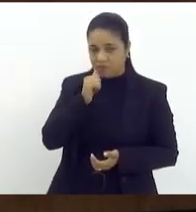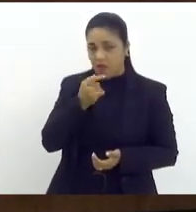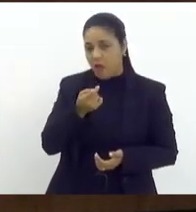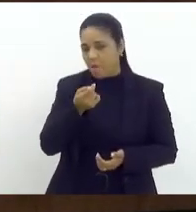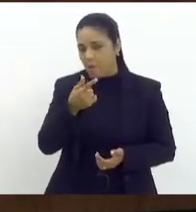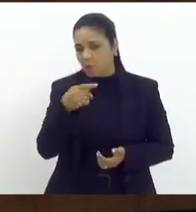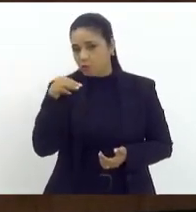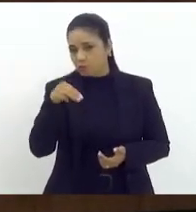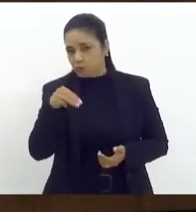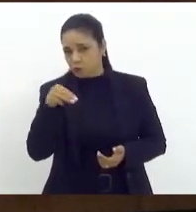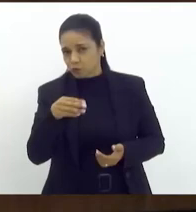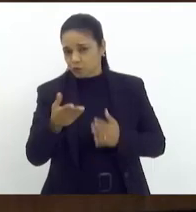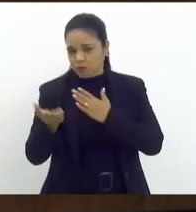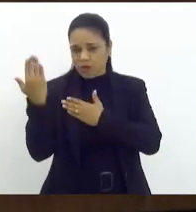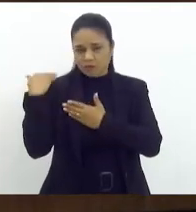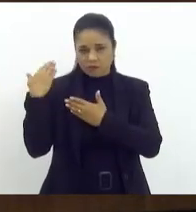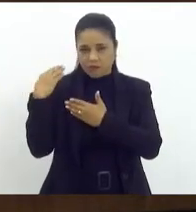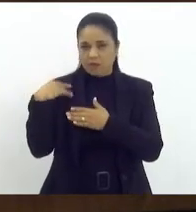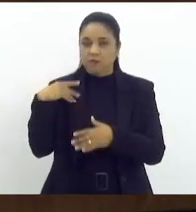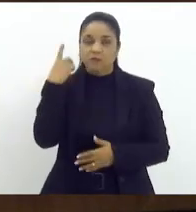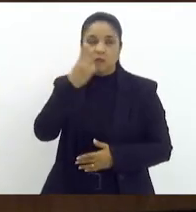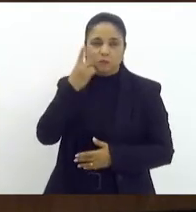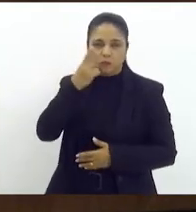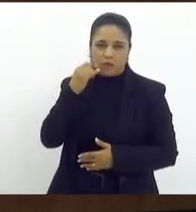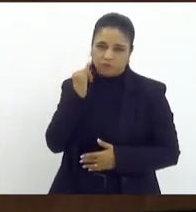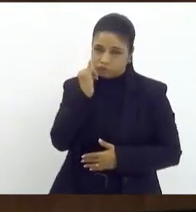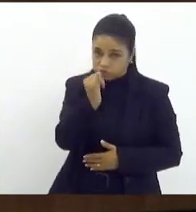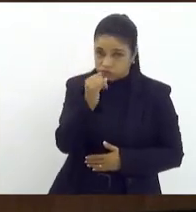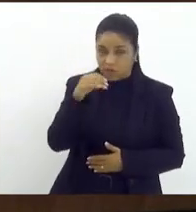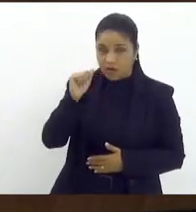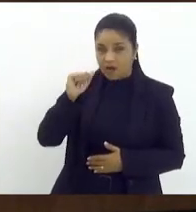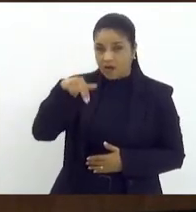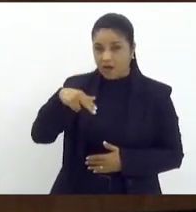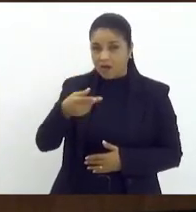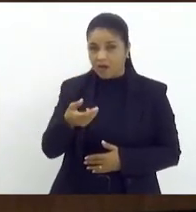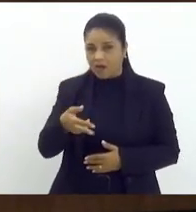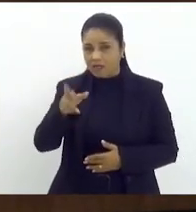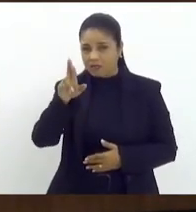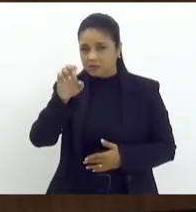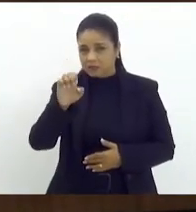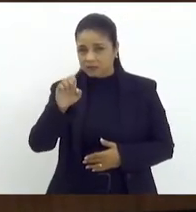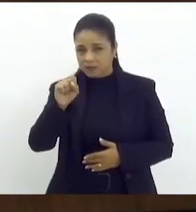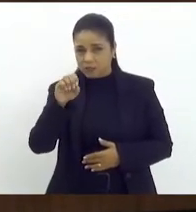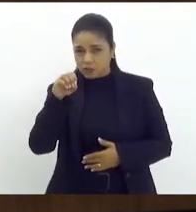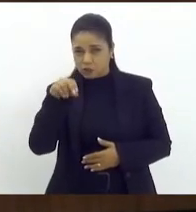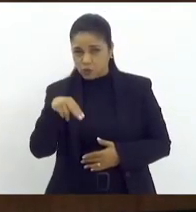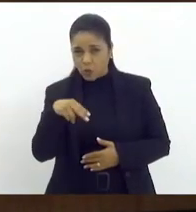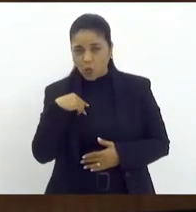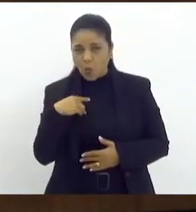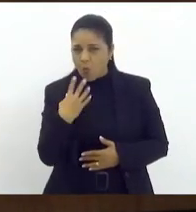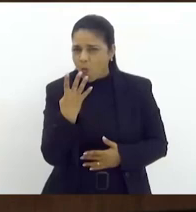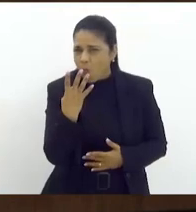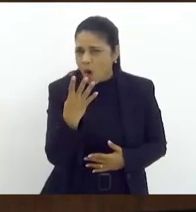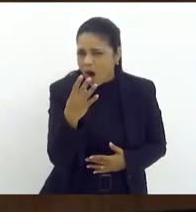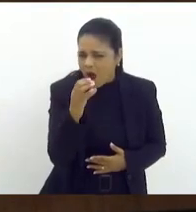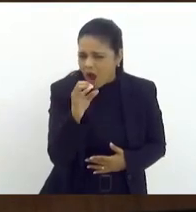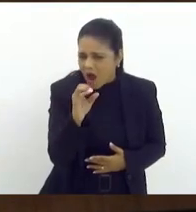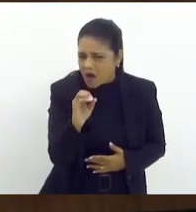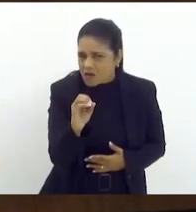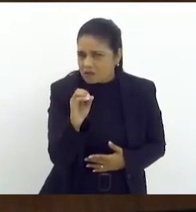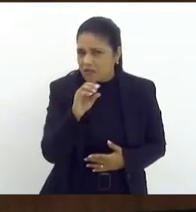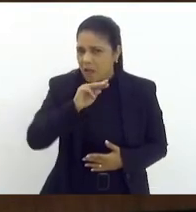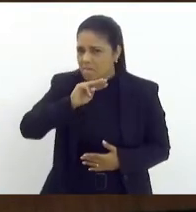o deputado acabou de falar aqui o Anderson Moraes gastar 40 mil reais com show